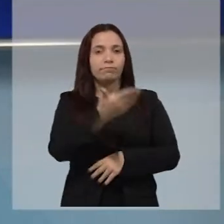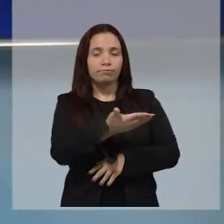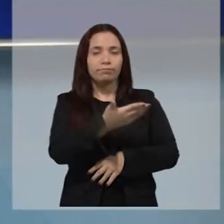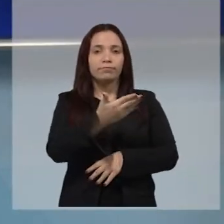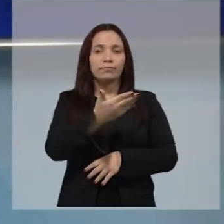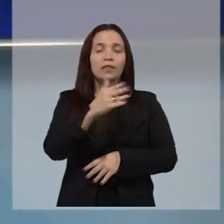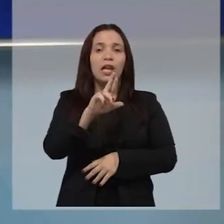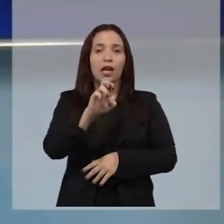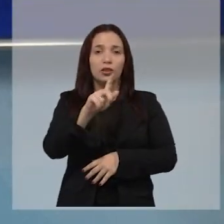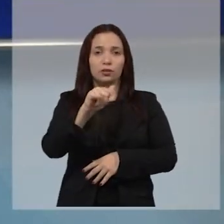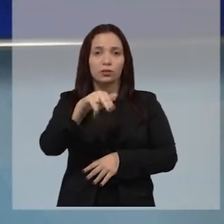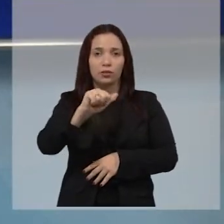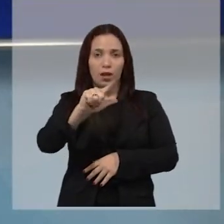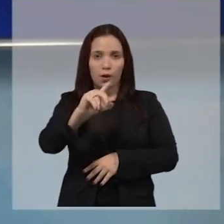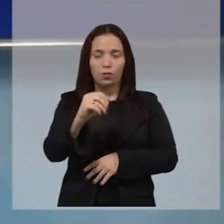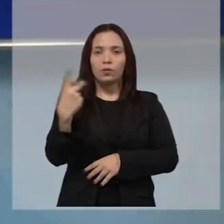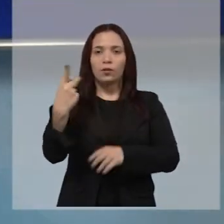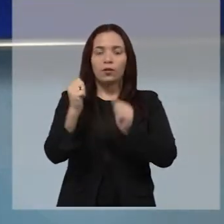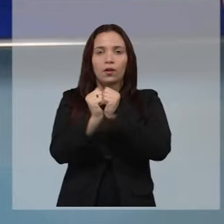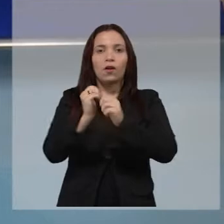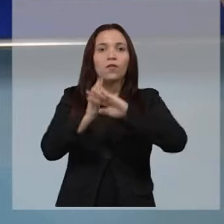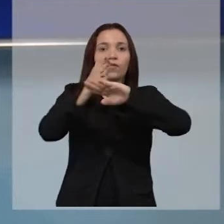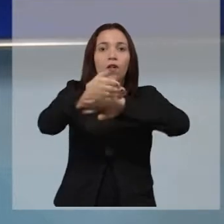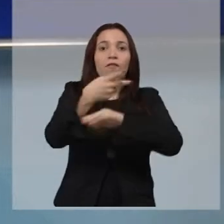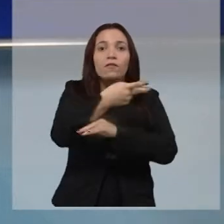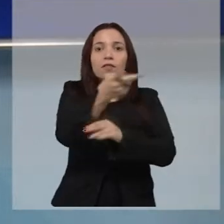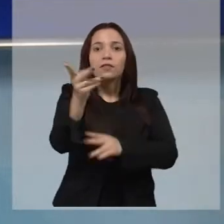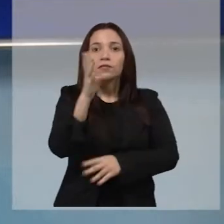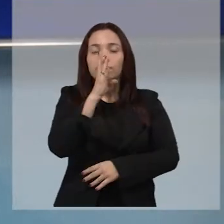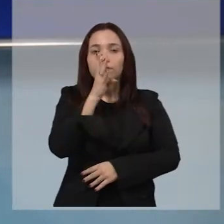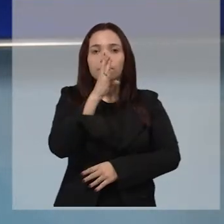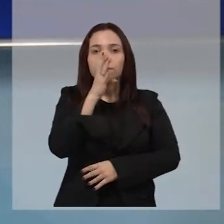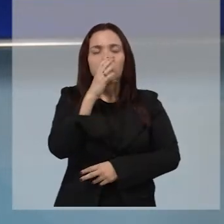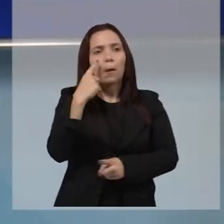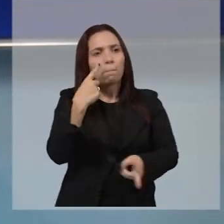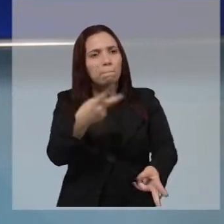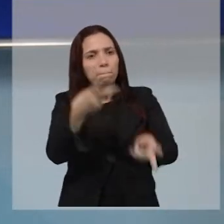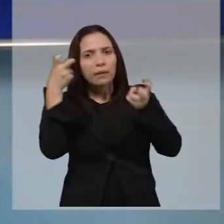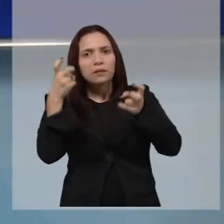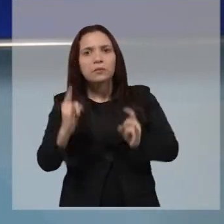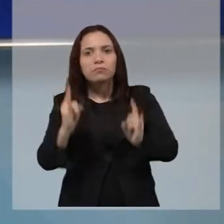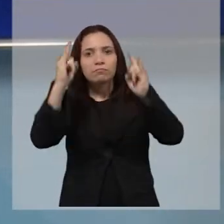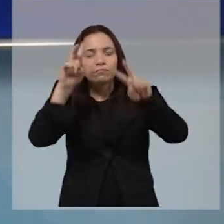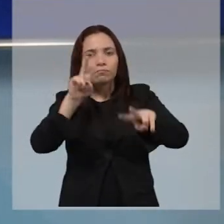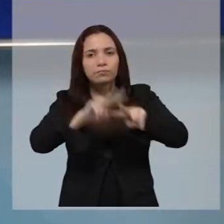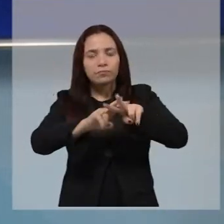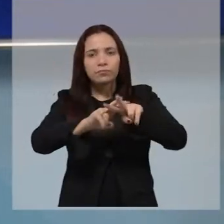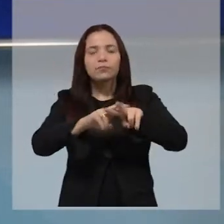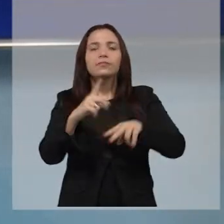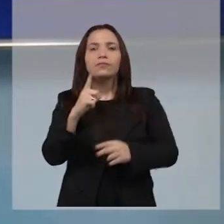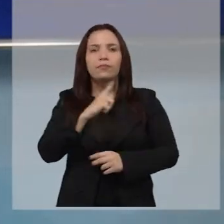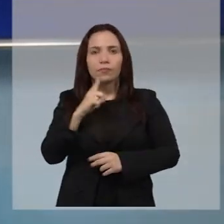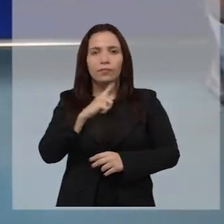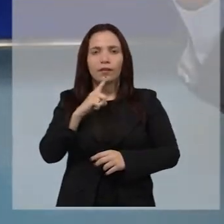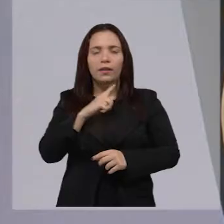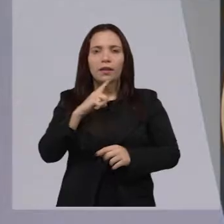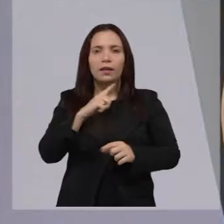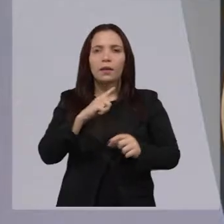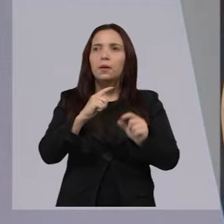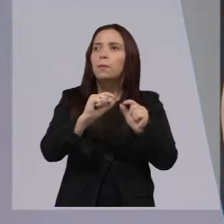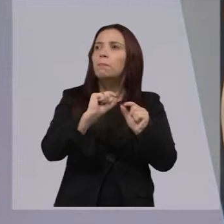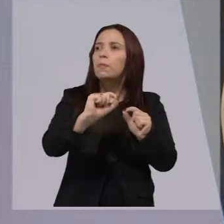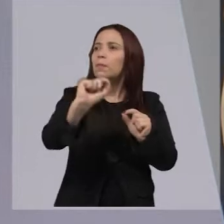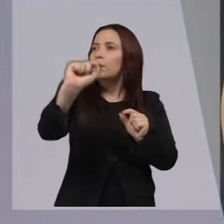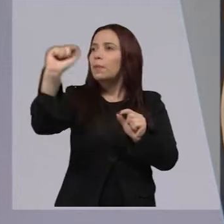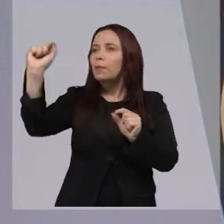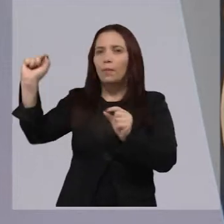doutor Reginaldo, na semana que passou, visitamos a sua unidade. E percebemos que, diferentemente do que ocorre nas